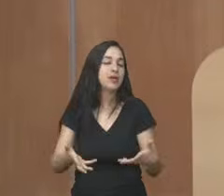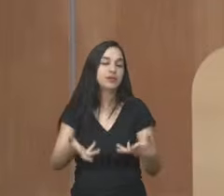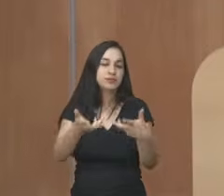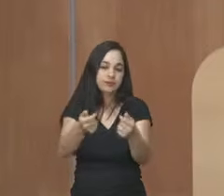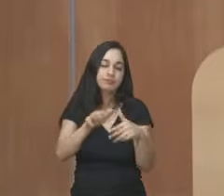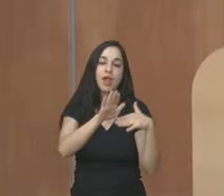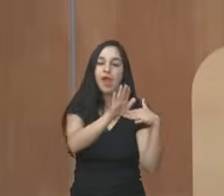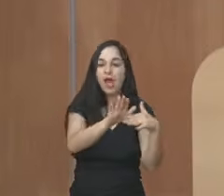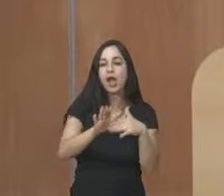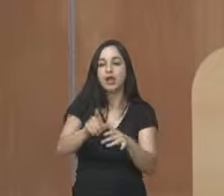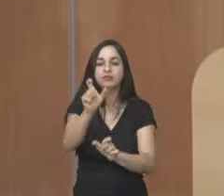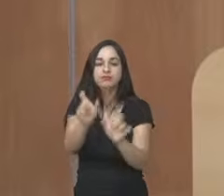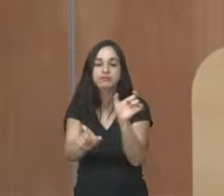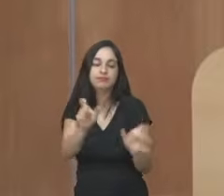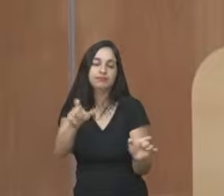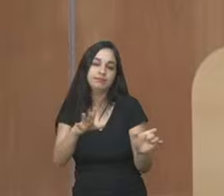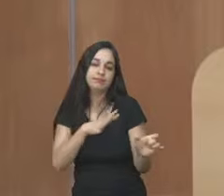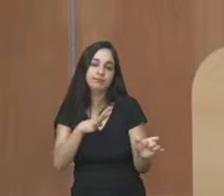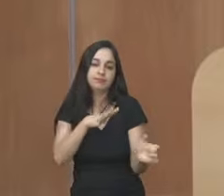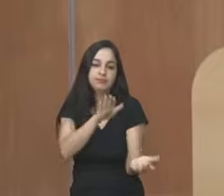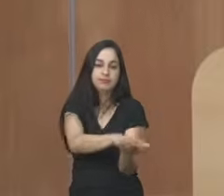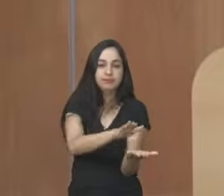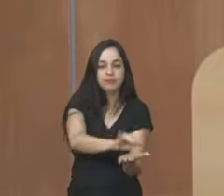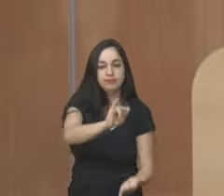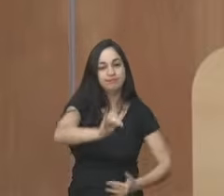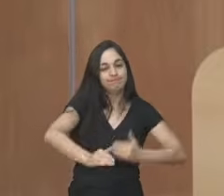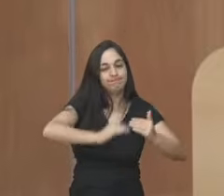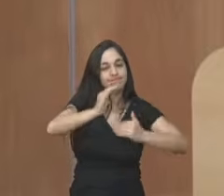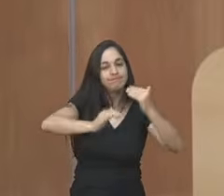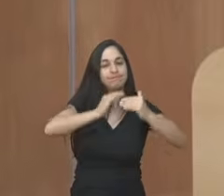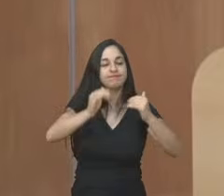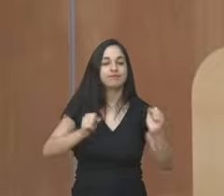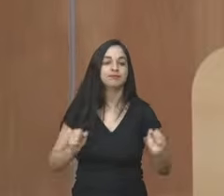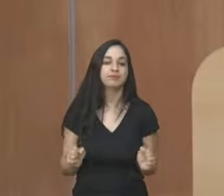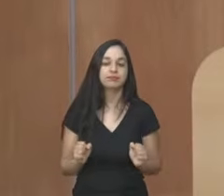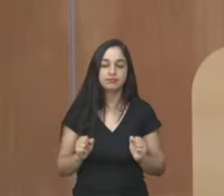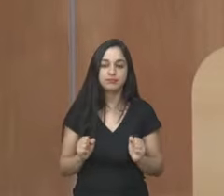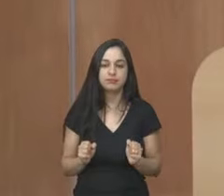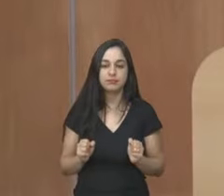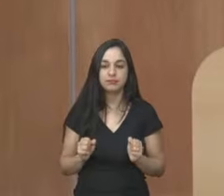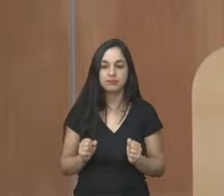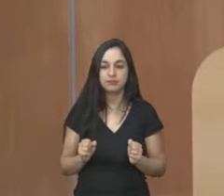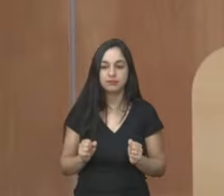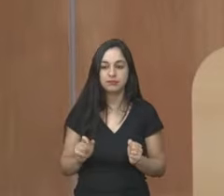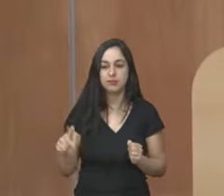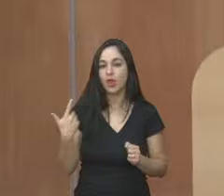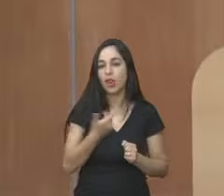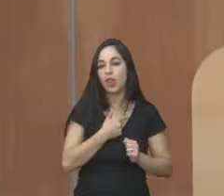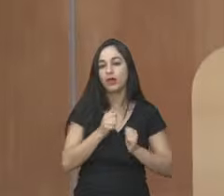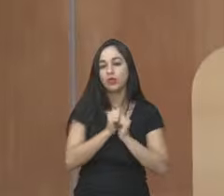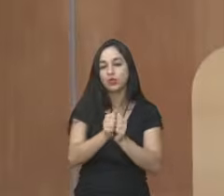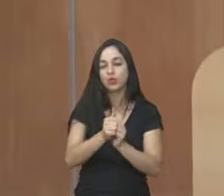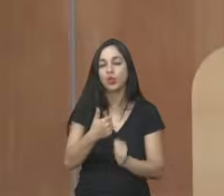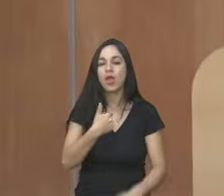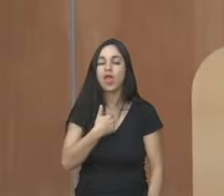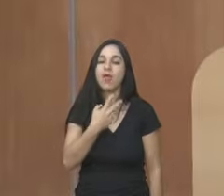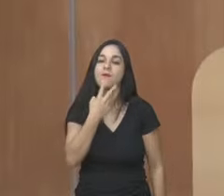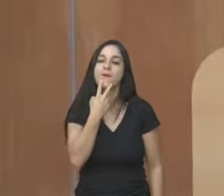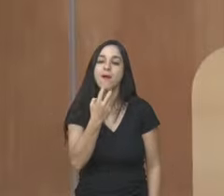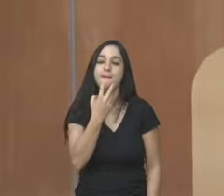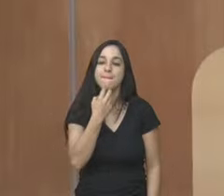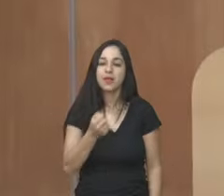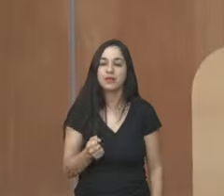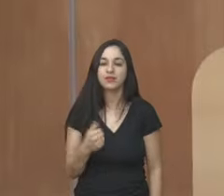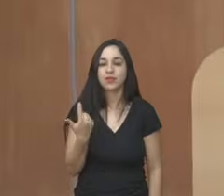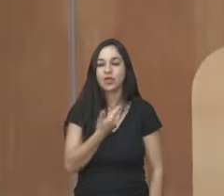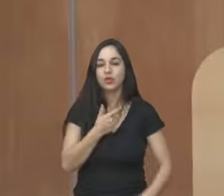a cidade de Jacareí cada vez crescer mais e ajudar a população da cidade de Jacareí. Estamos juntos aí. Quem fala aqui é o vereador Valmir.